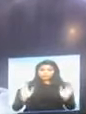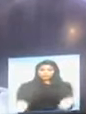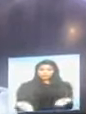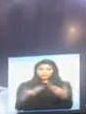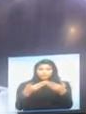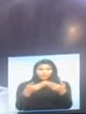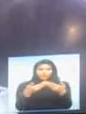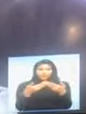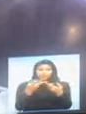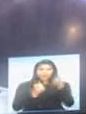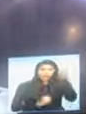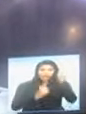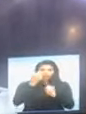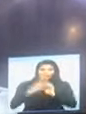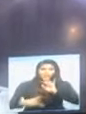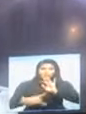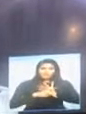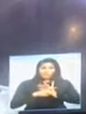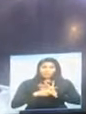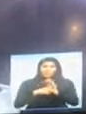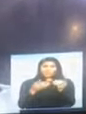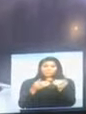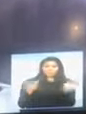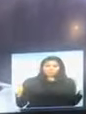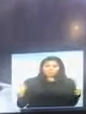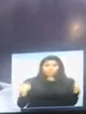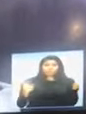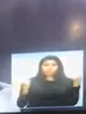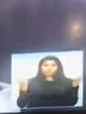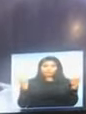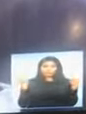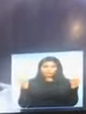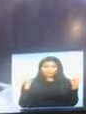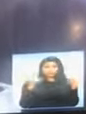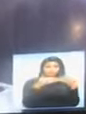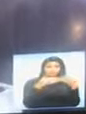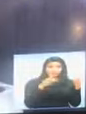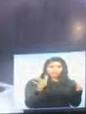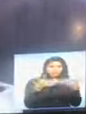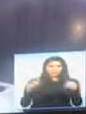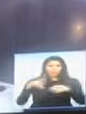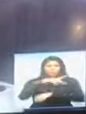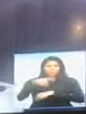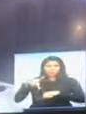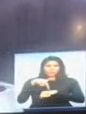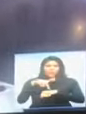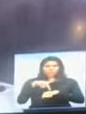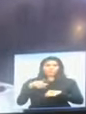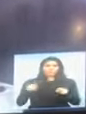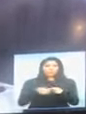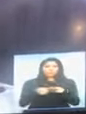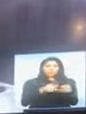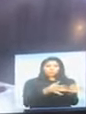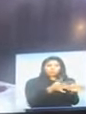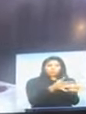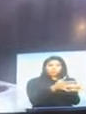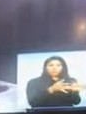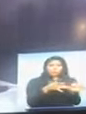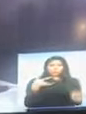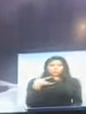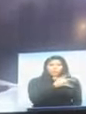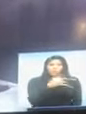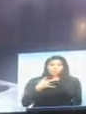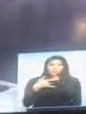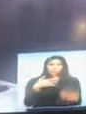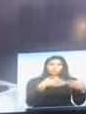ao ar livre. Inaugurou mais 4 novos postos de saúde. Todas as escolas